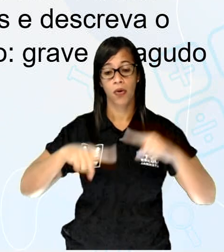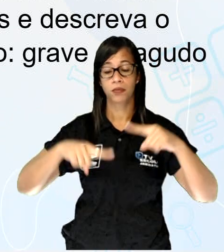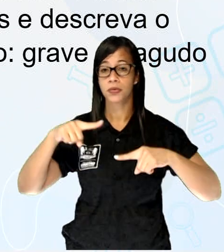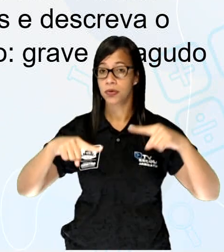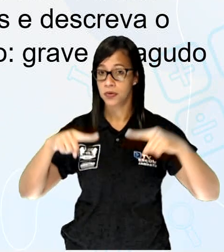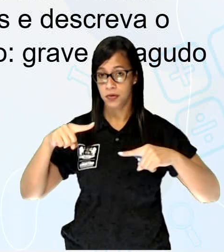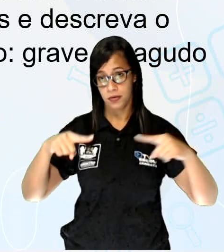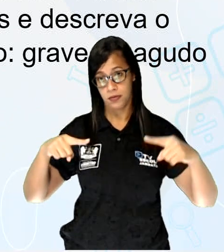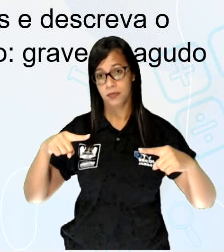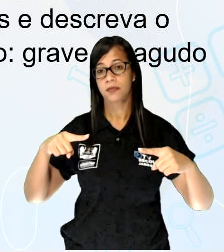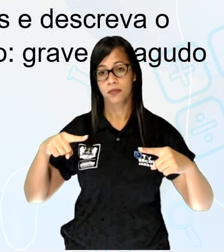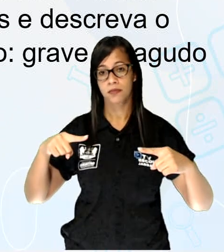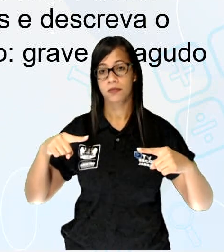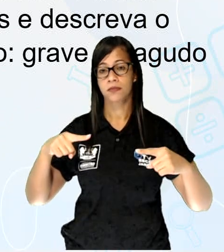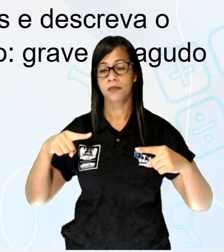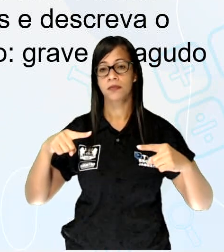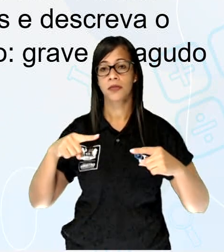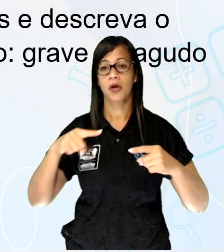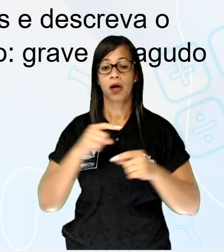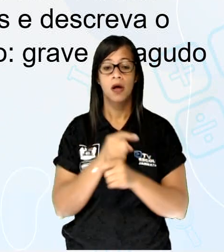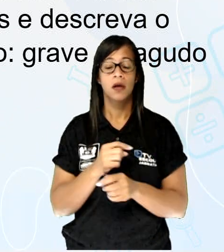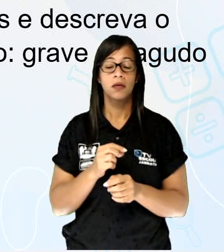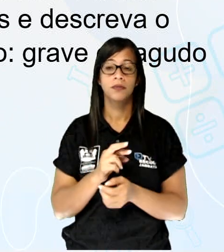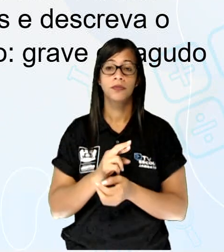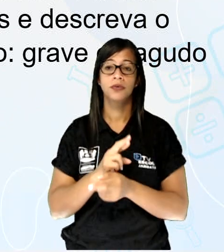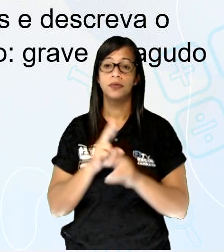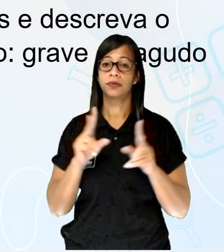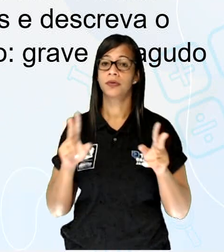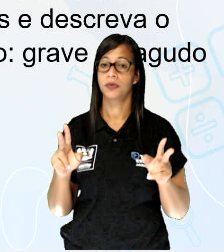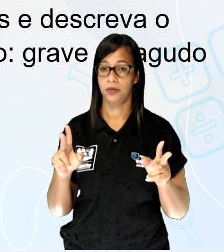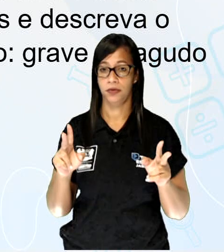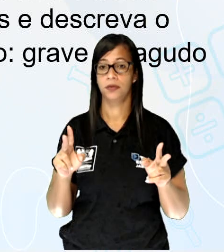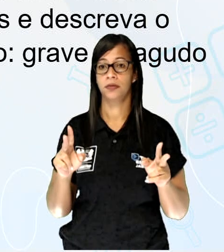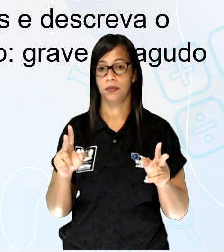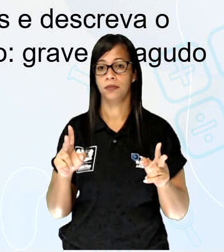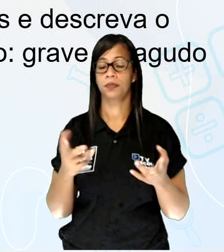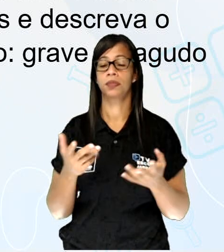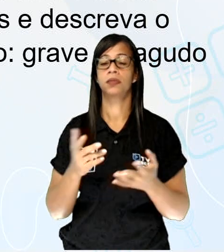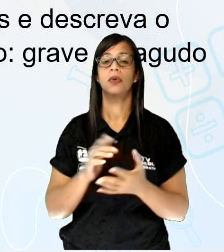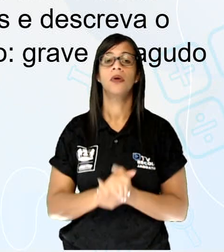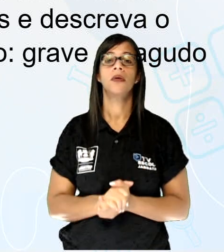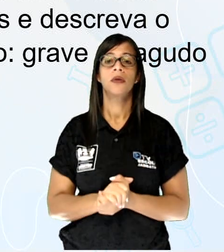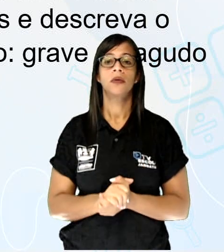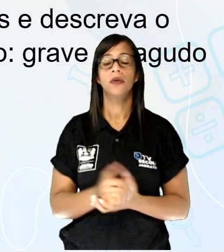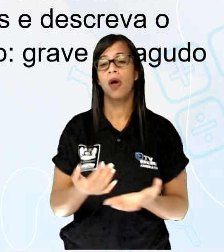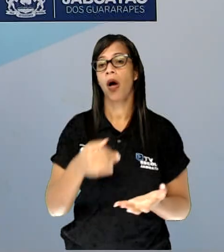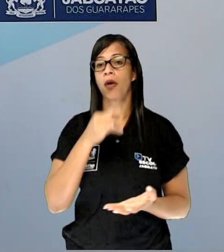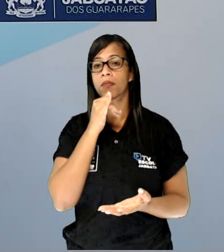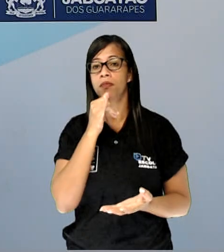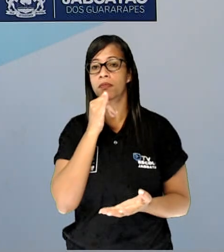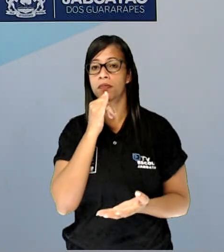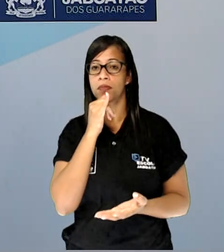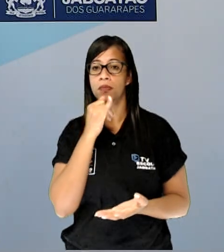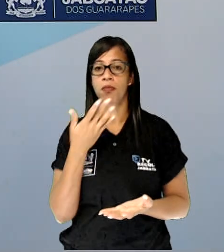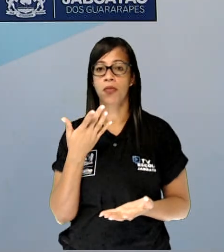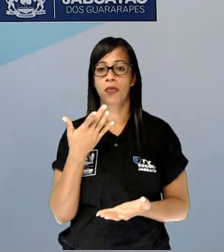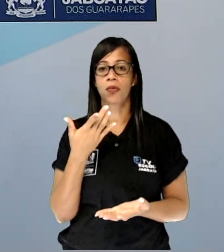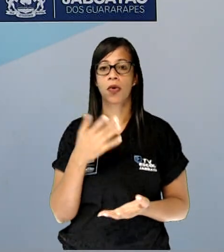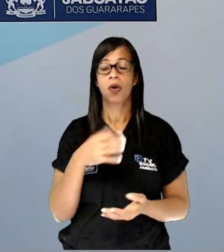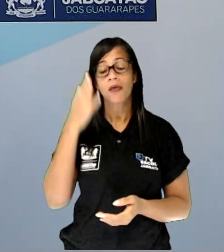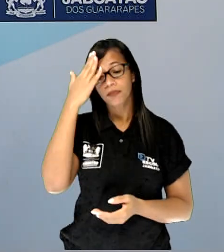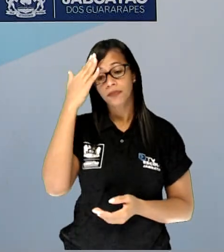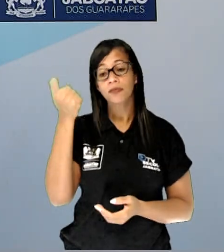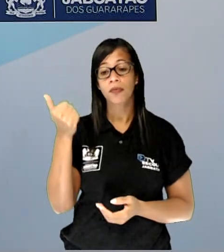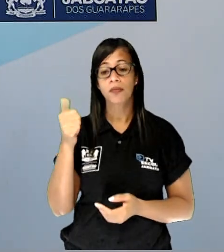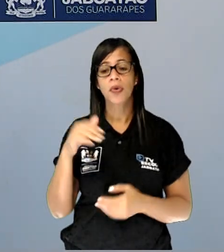bem diferentes e vão testar os tipos de som que eles fazem, ou seja, quais são os materiais que você pode